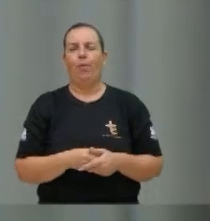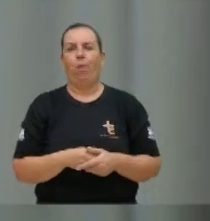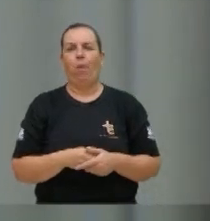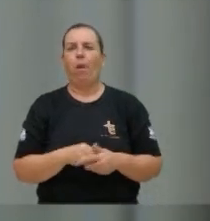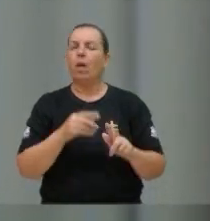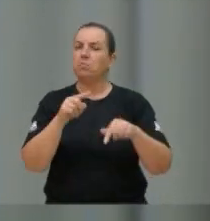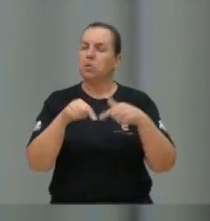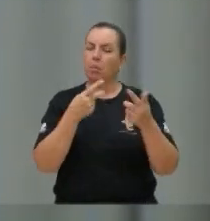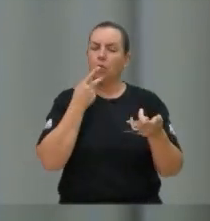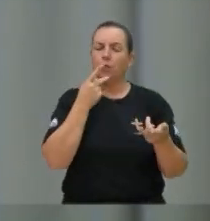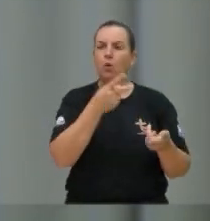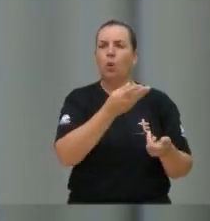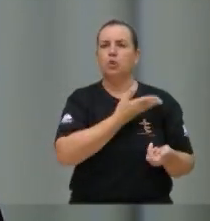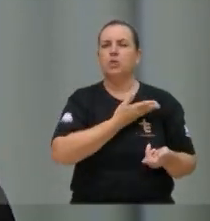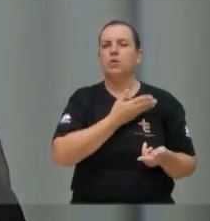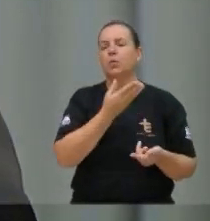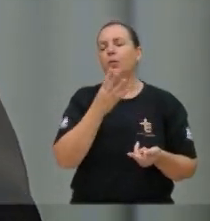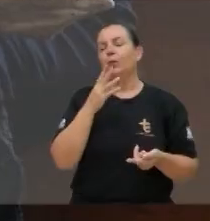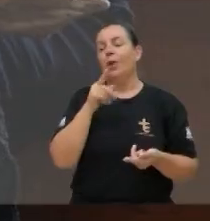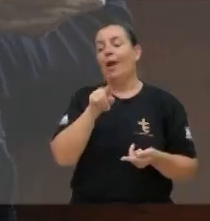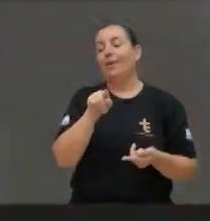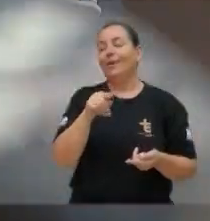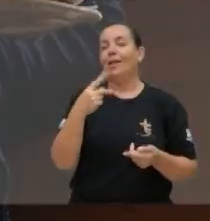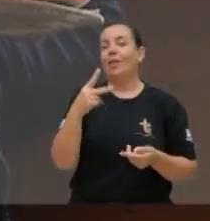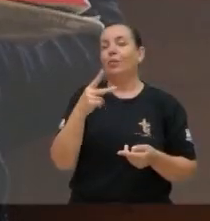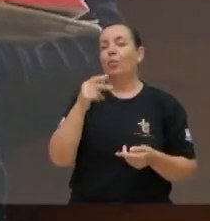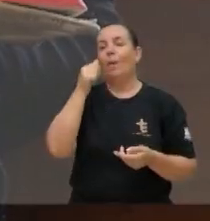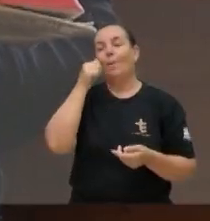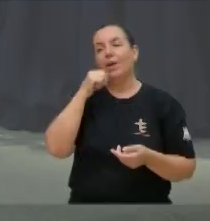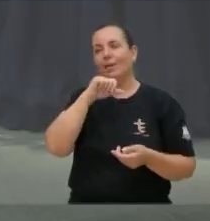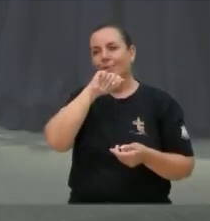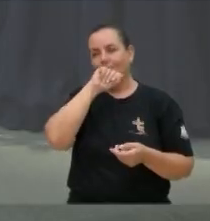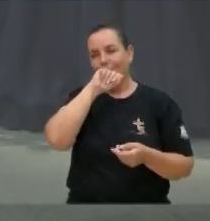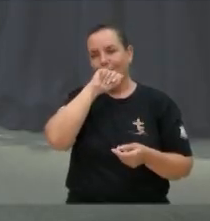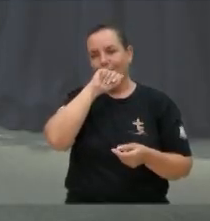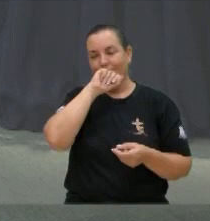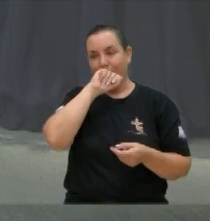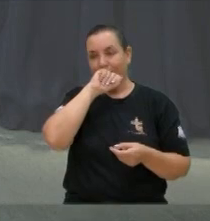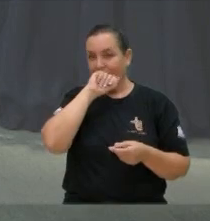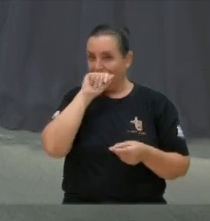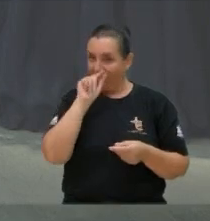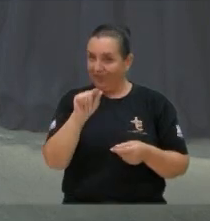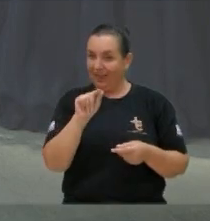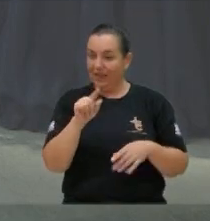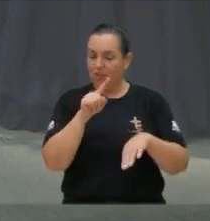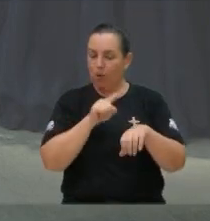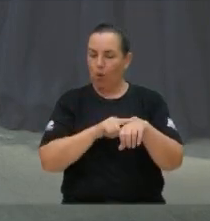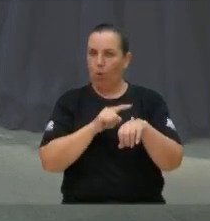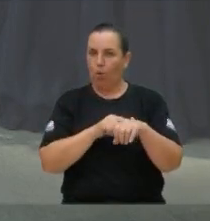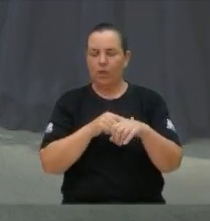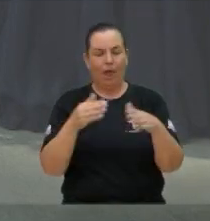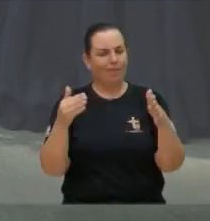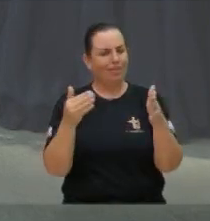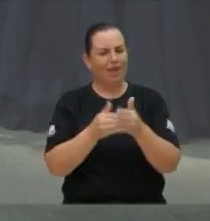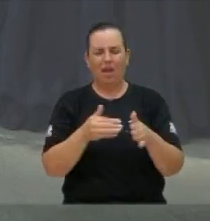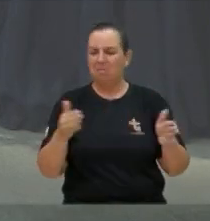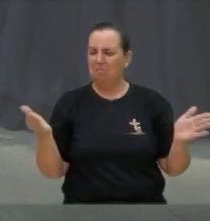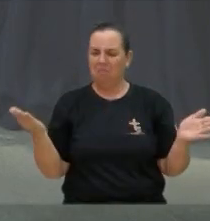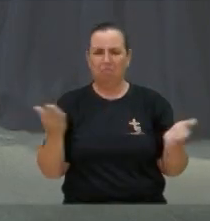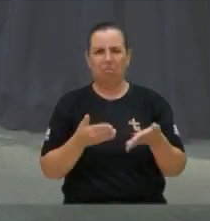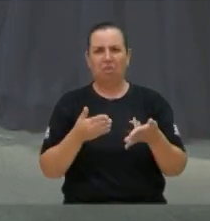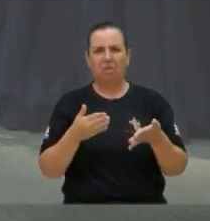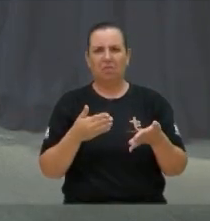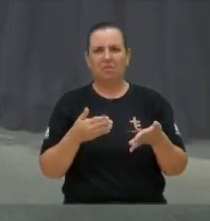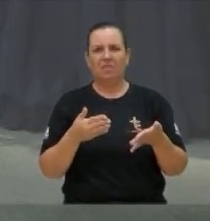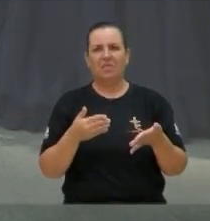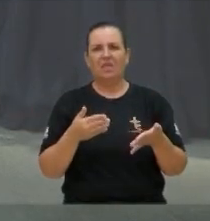Depois disse ao discípulo: eis aí a tua mãe. E dessa hora em diante, o discípulo